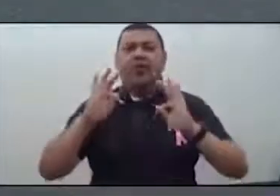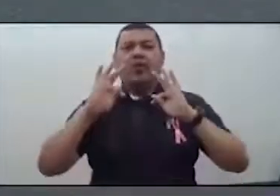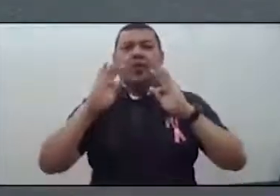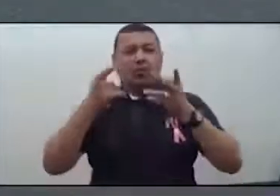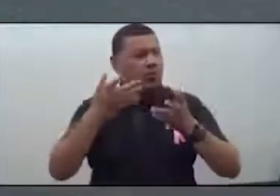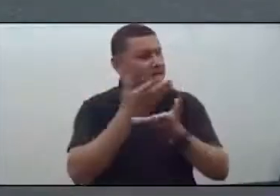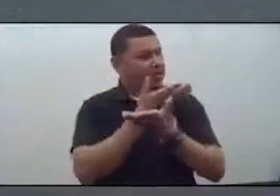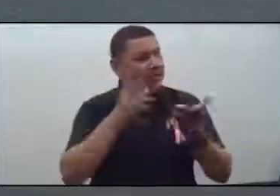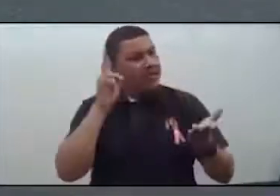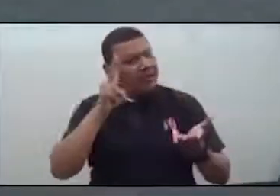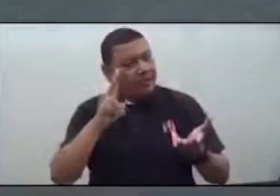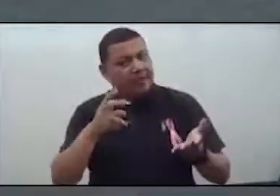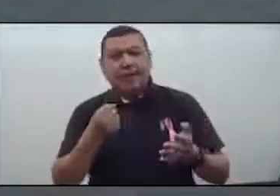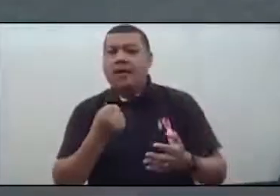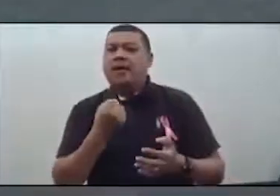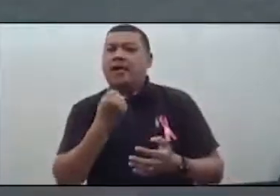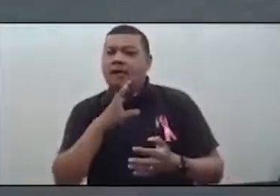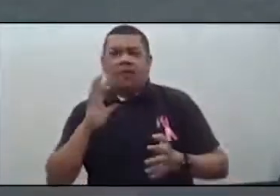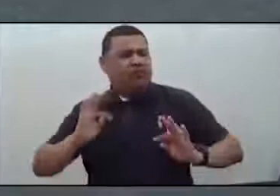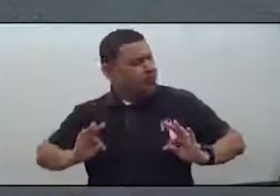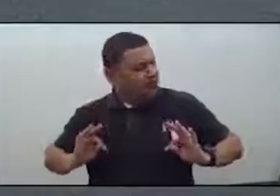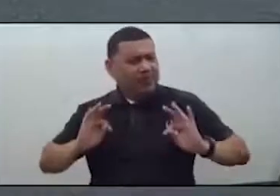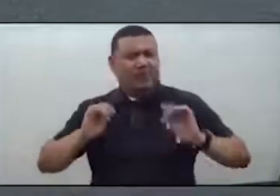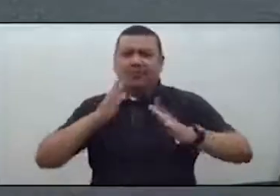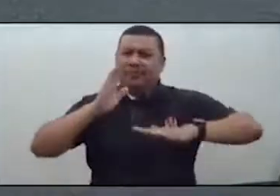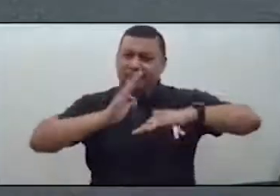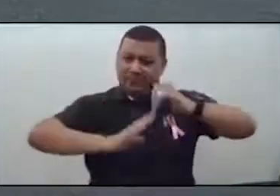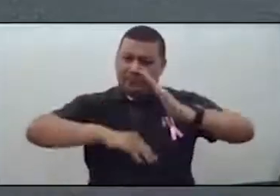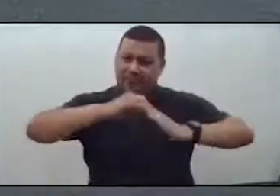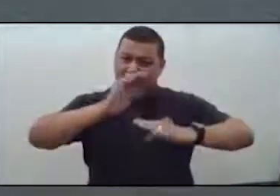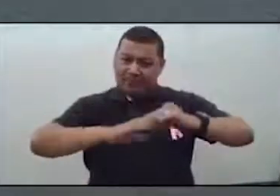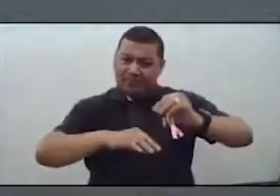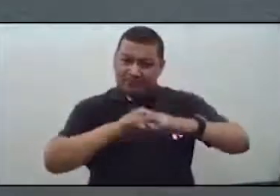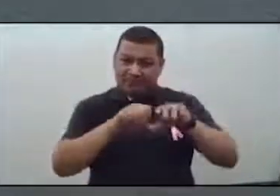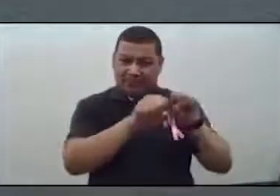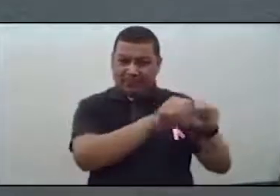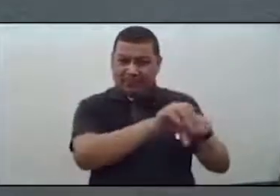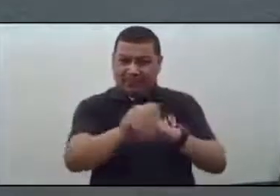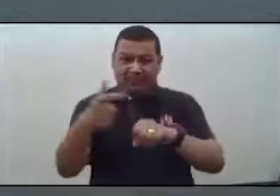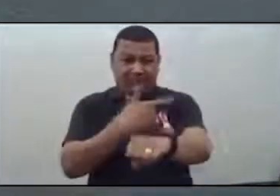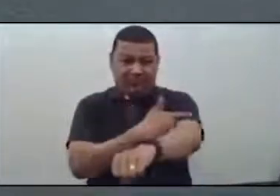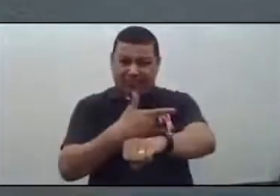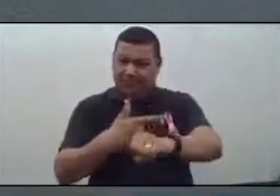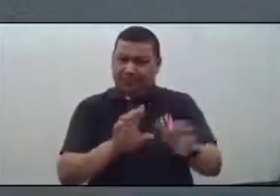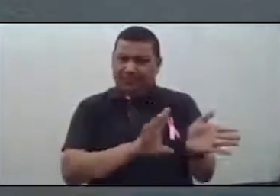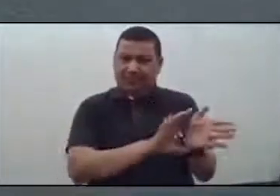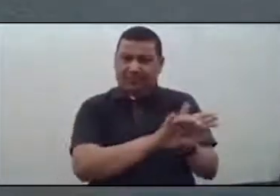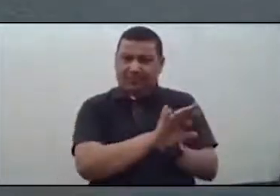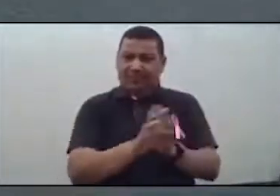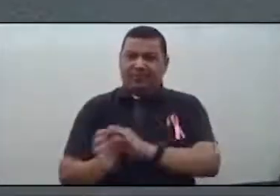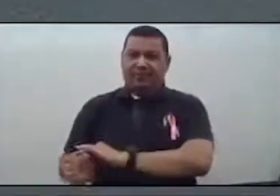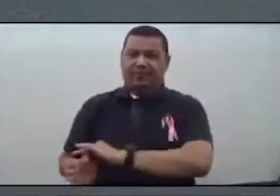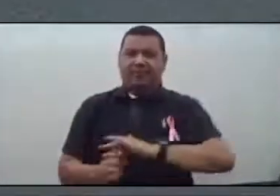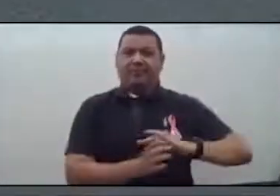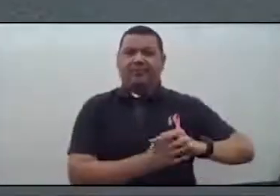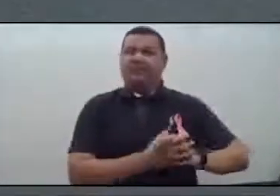deles, parabenizar todos os profissionais da educação de Cacoal.